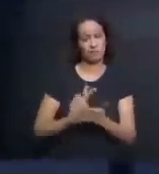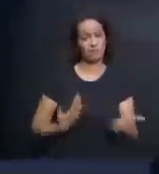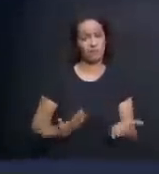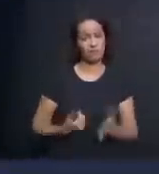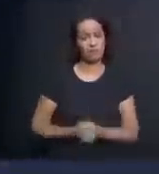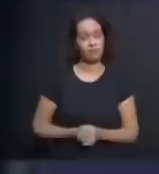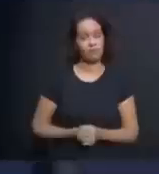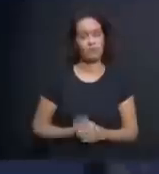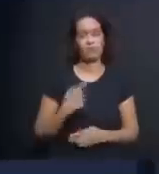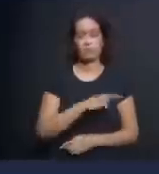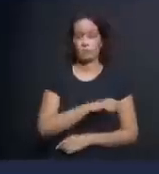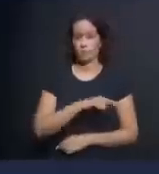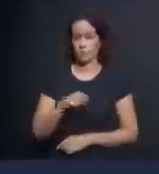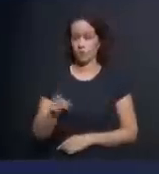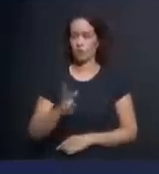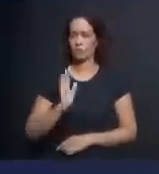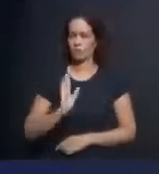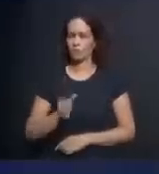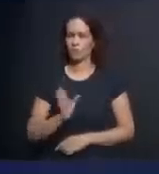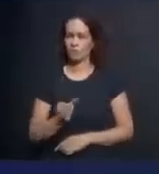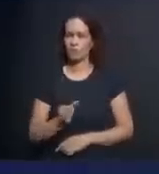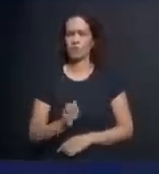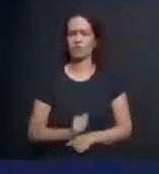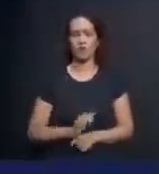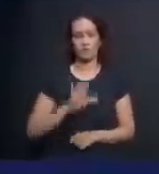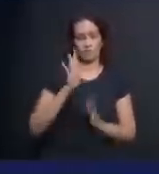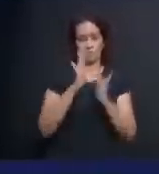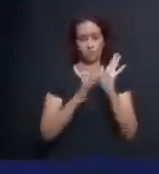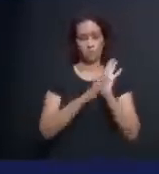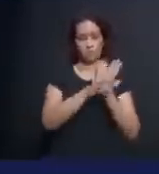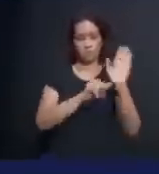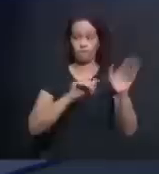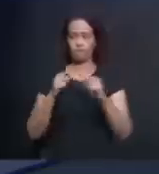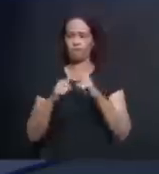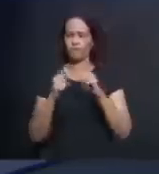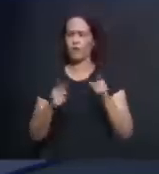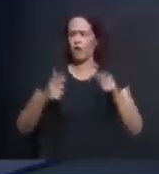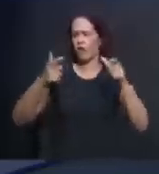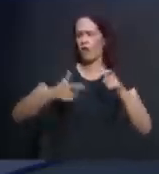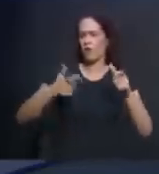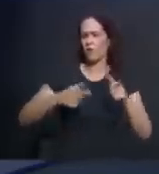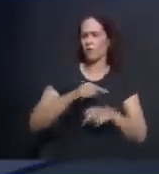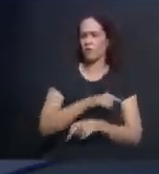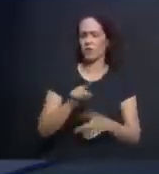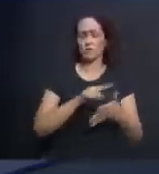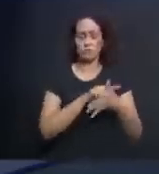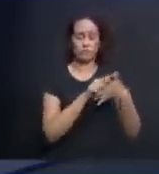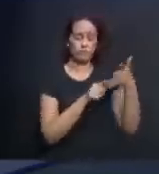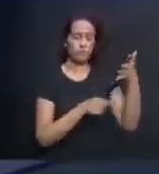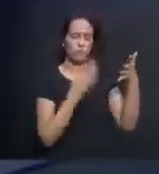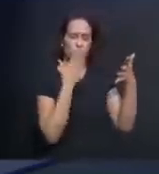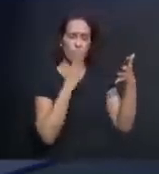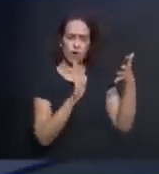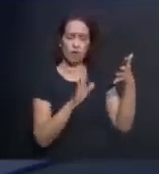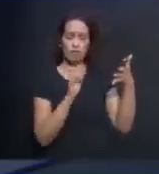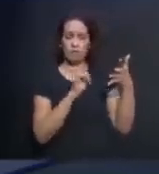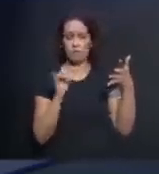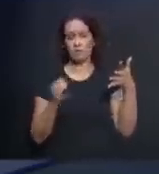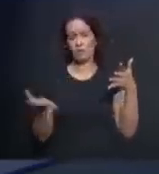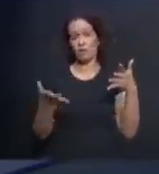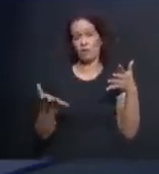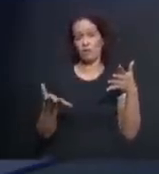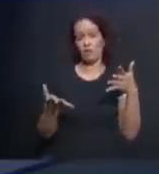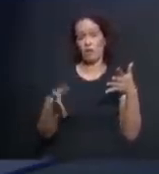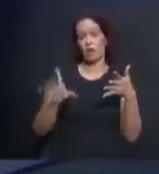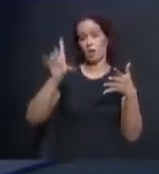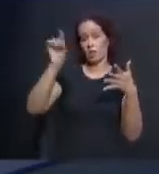no campo de Jesus, não. Você tem que descobrir qual é a sua posição nele. Senão você fica querendo fazer gol sem zagueiro e não resolve